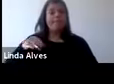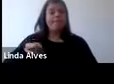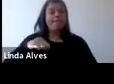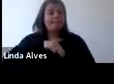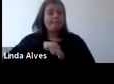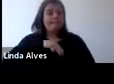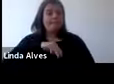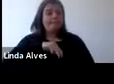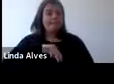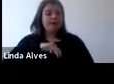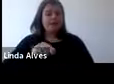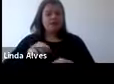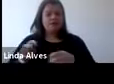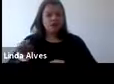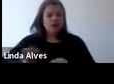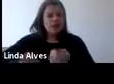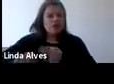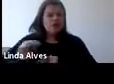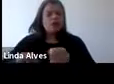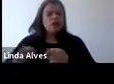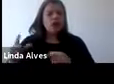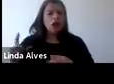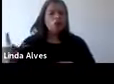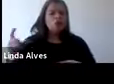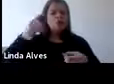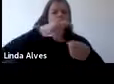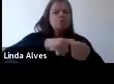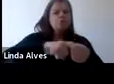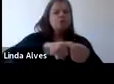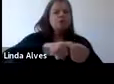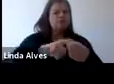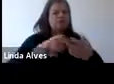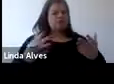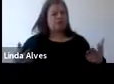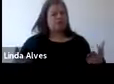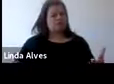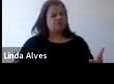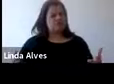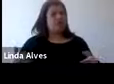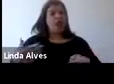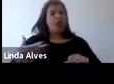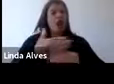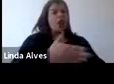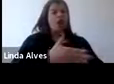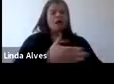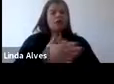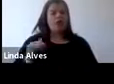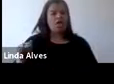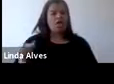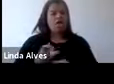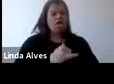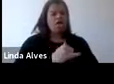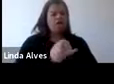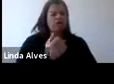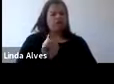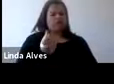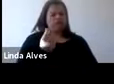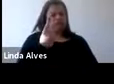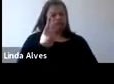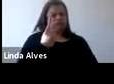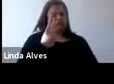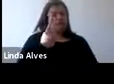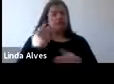está metido para embrulhar o pacote que não dá embrulho, e também pelo protagonismo que o